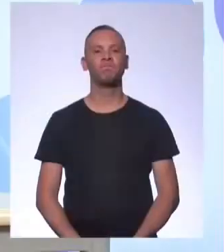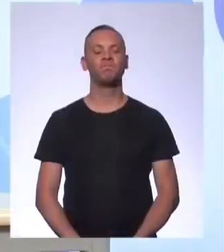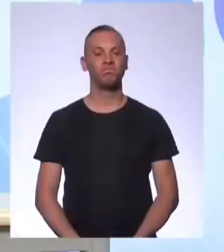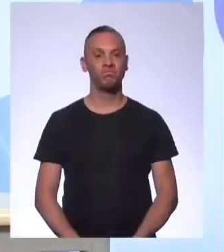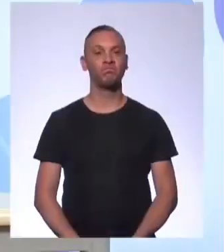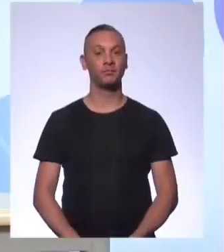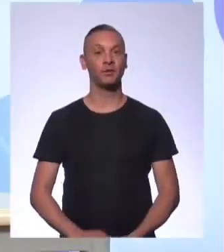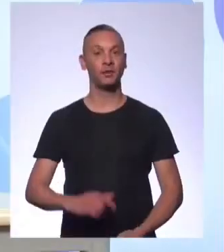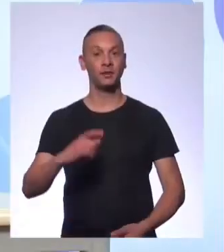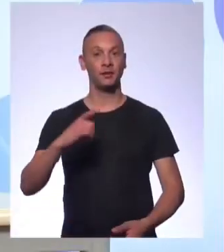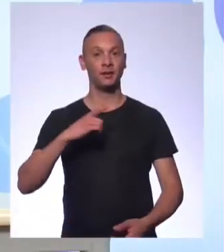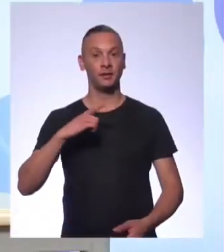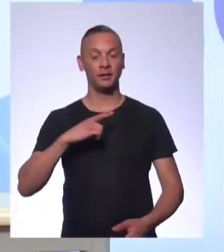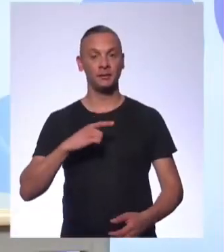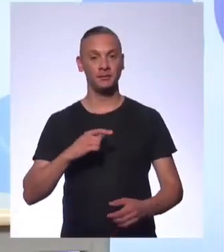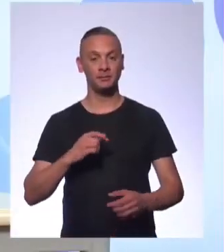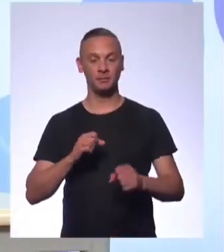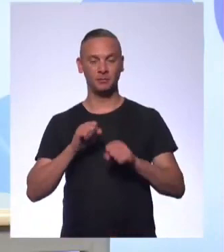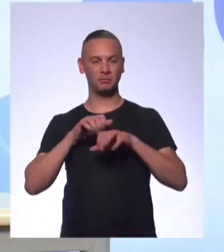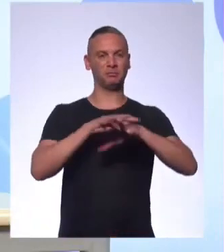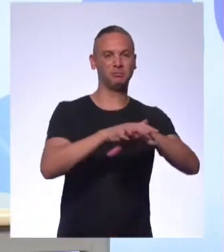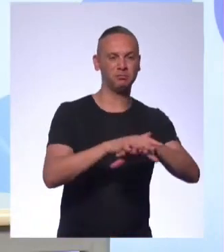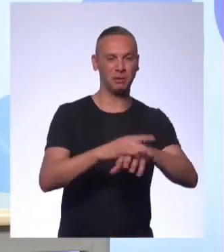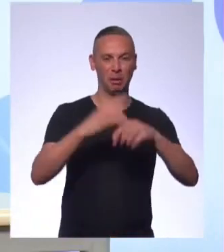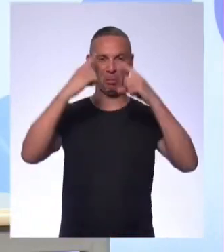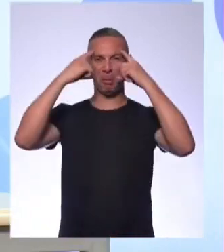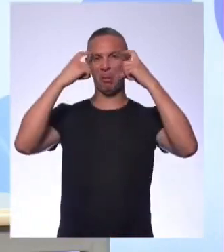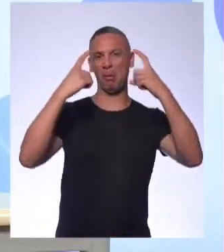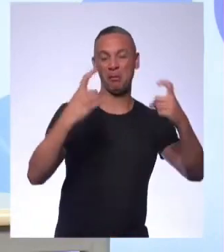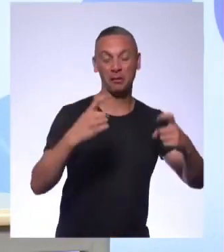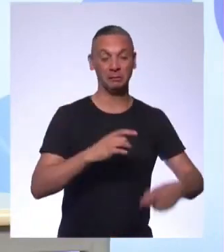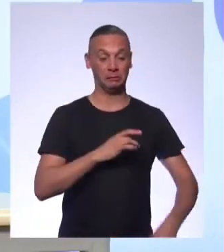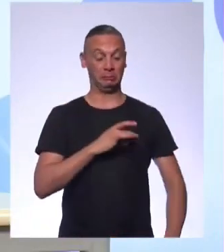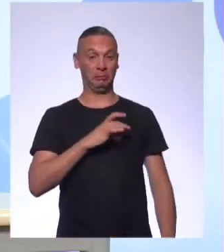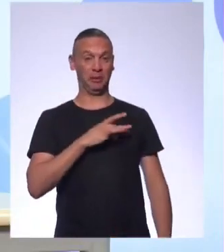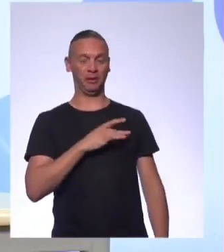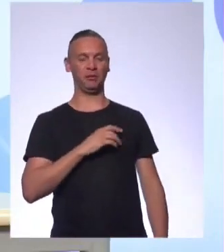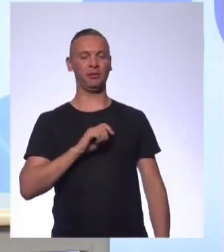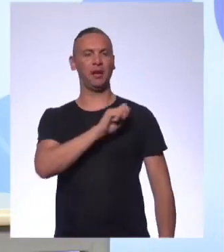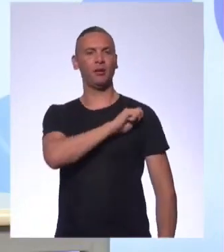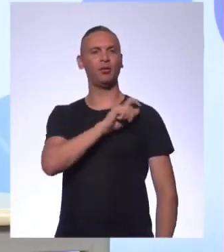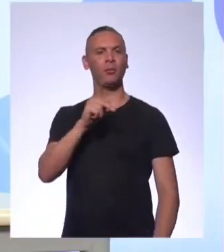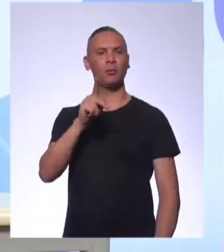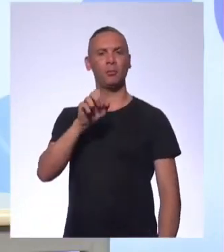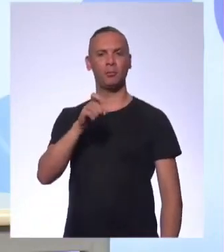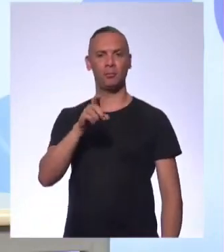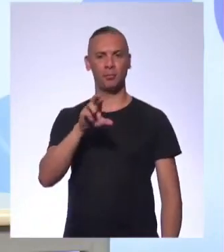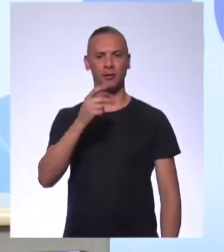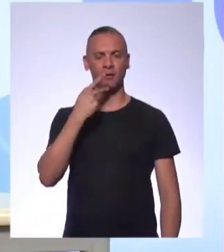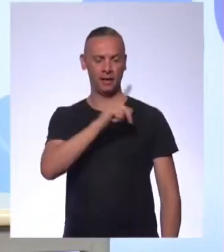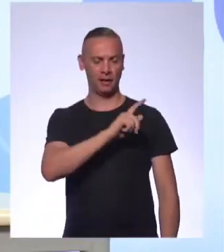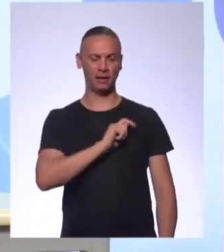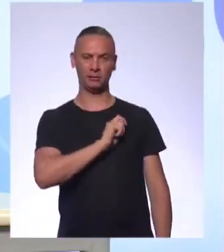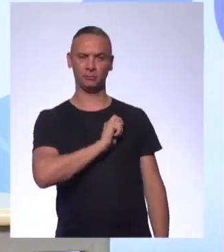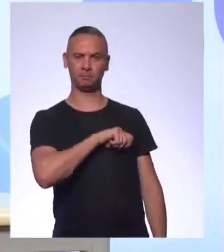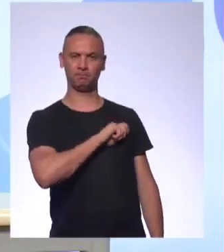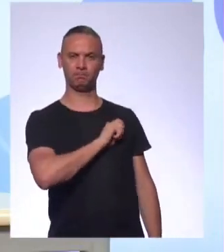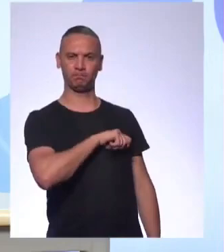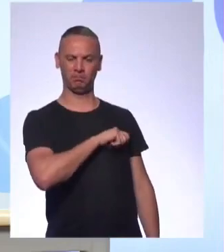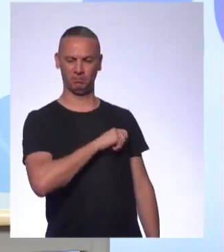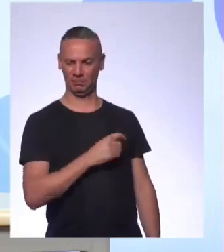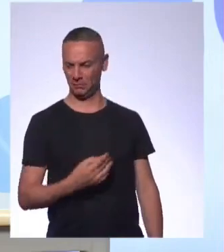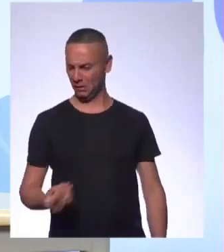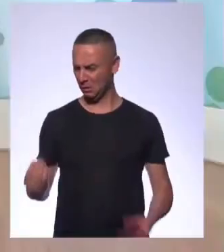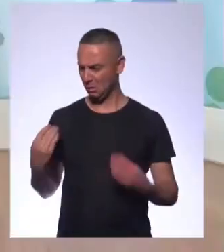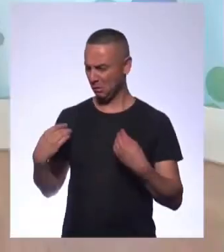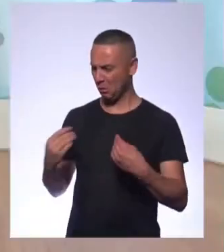Temos aqui agressivo, violento, tinha medo. O aluno Pedro colocou que ele era covarde. Como assim? Se ele